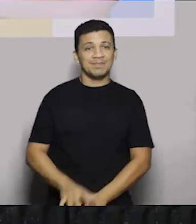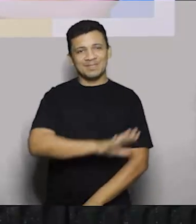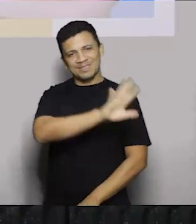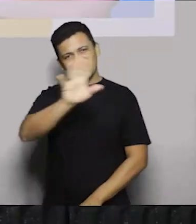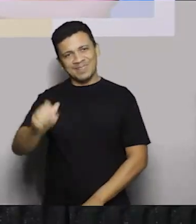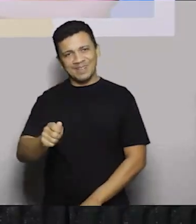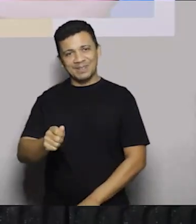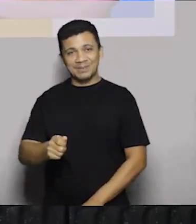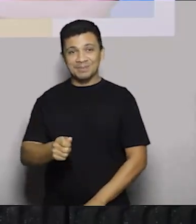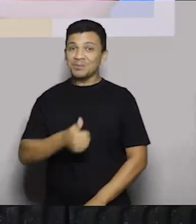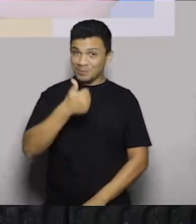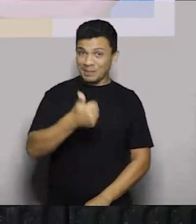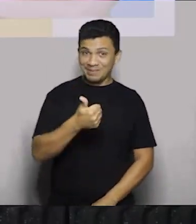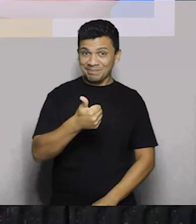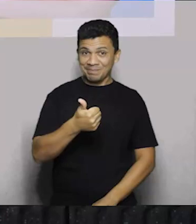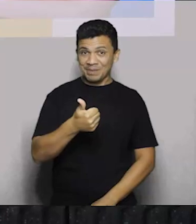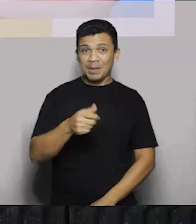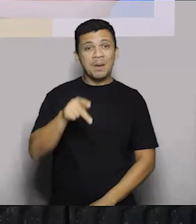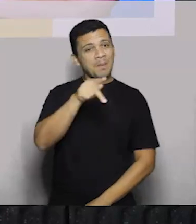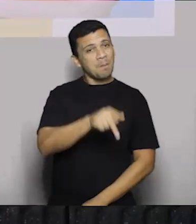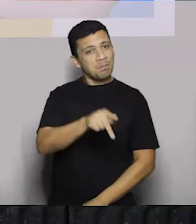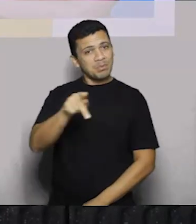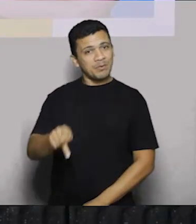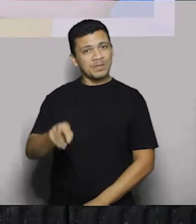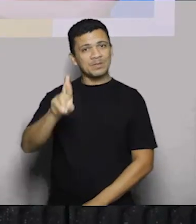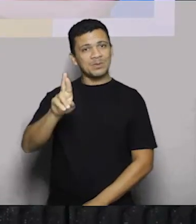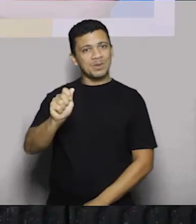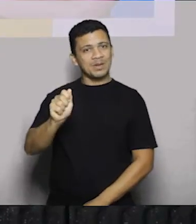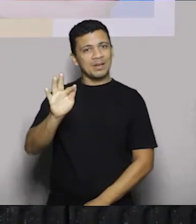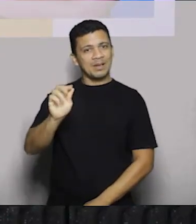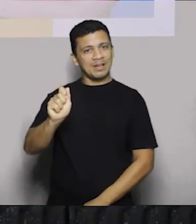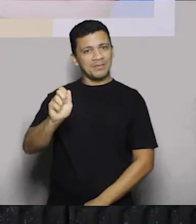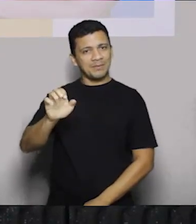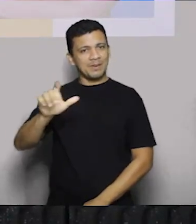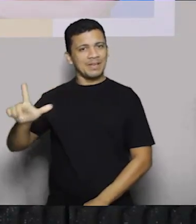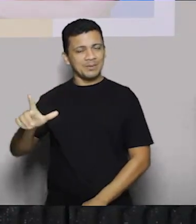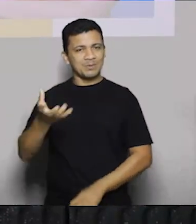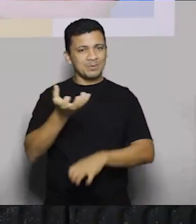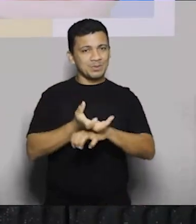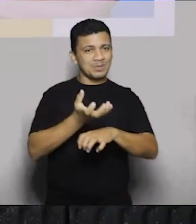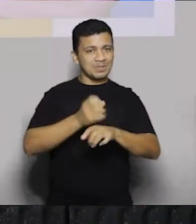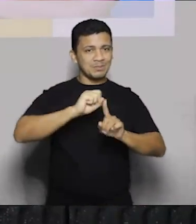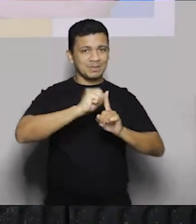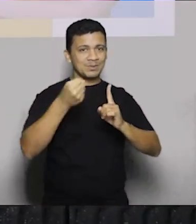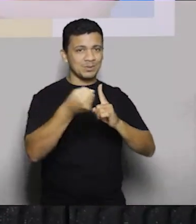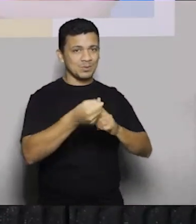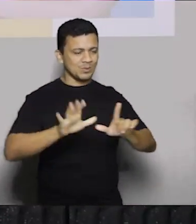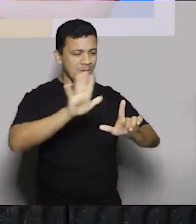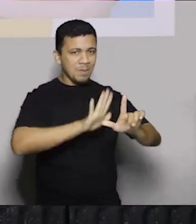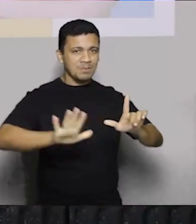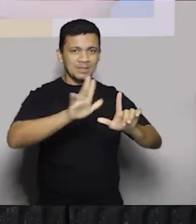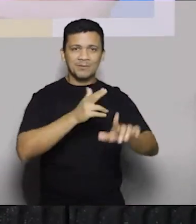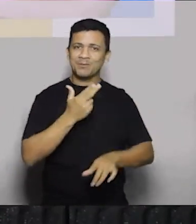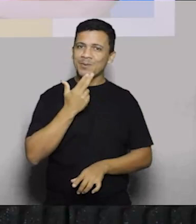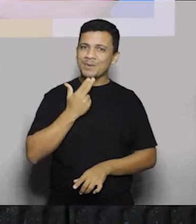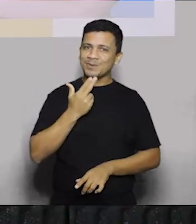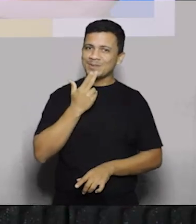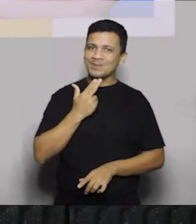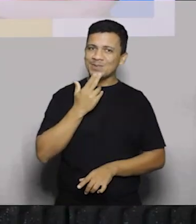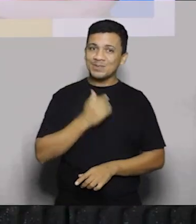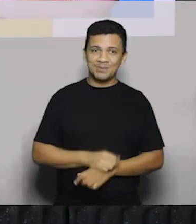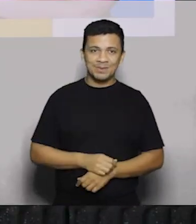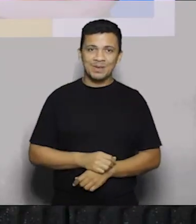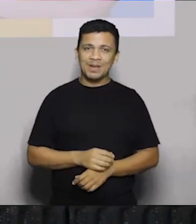Fala pessoal, tudo bem? Aqui com vocês é o professor Rafael Carlos, de Sociologia, da plataforma Gonçalves Dias. E na aula de hoje,